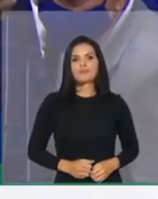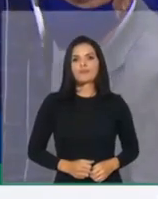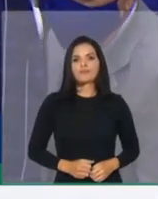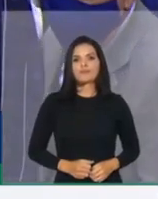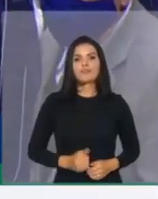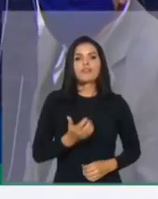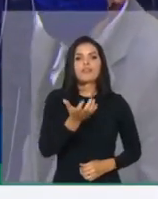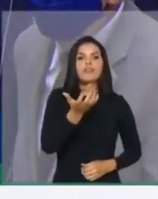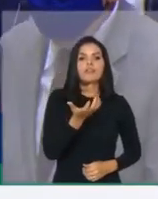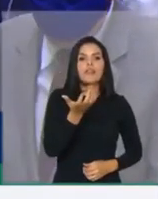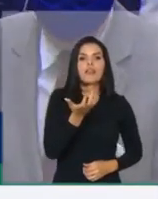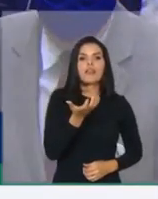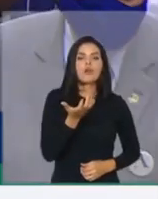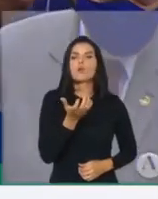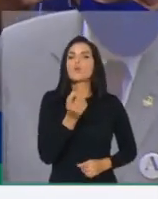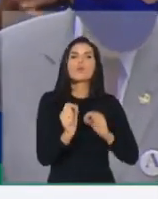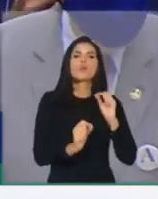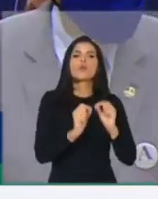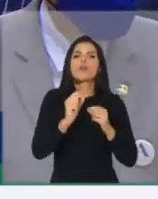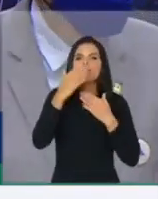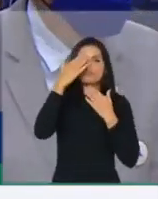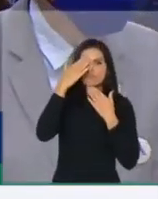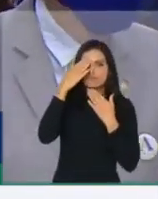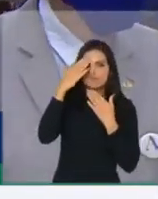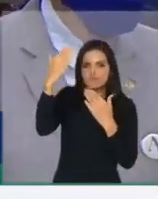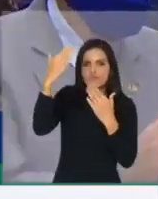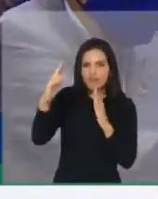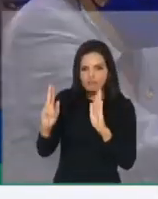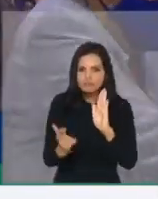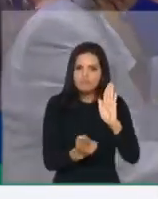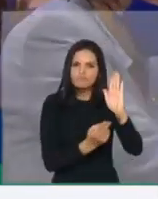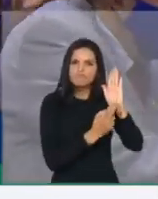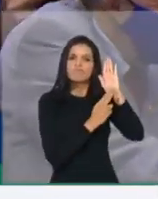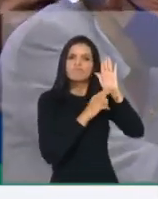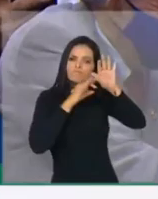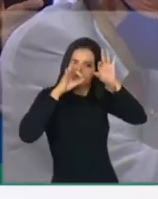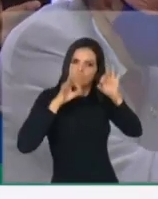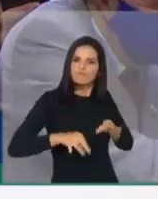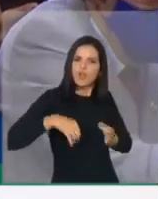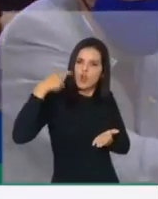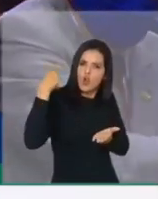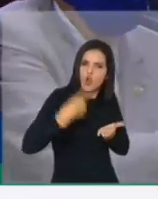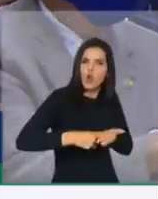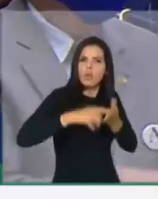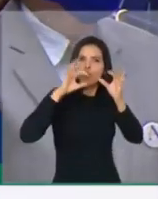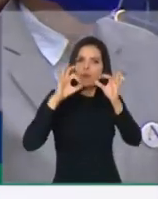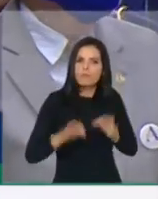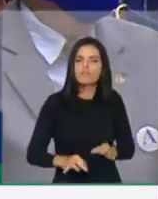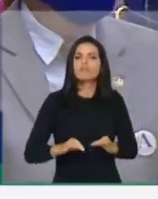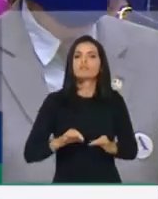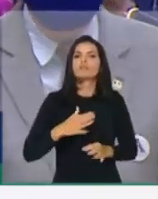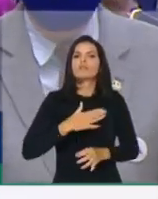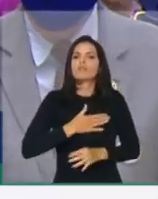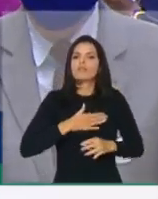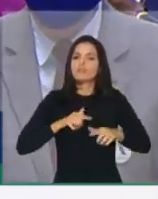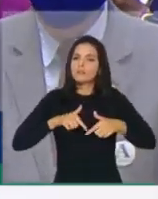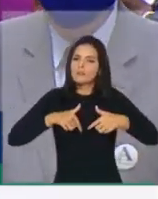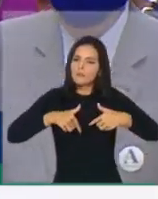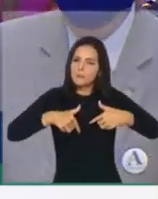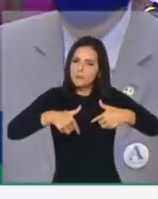antes de tudo, agradecer e assumir o compromisso de corresponder com minha mais absoluta